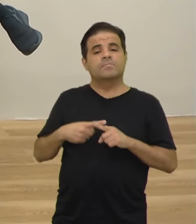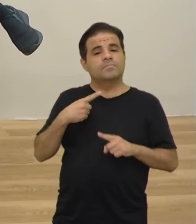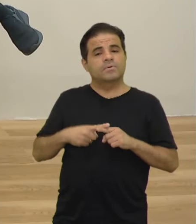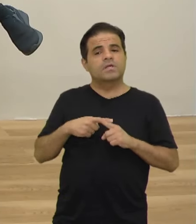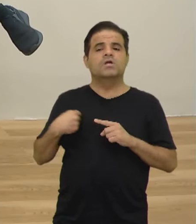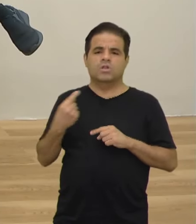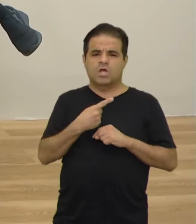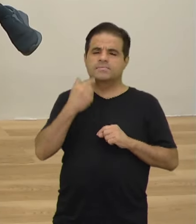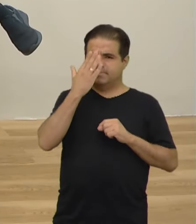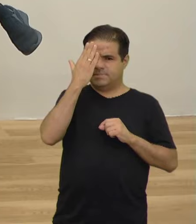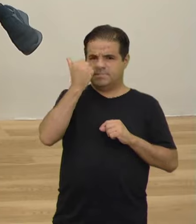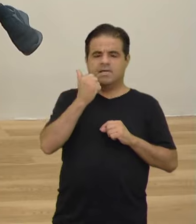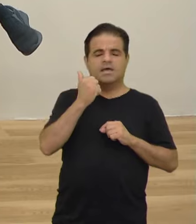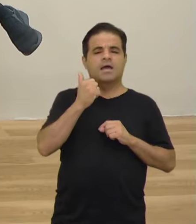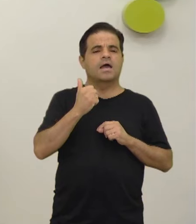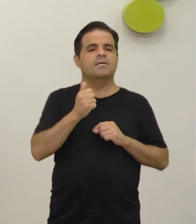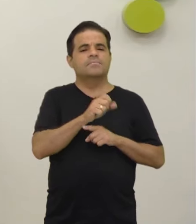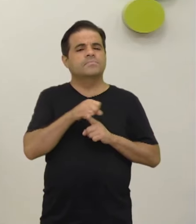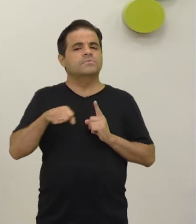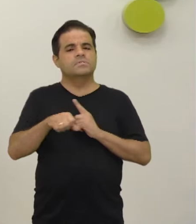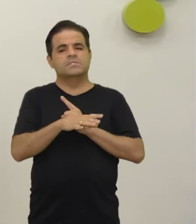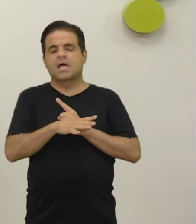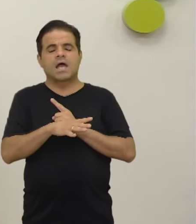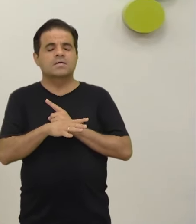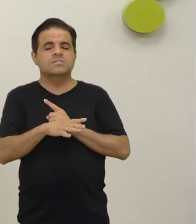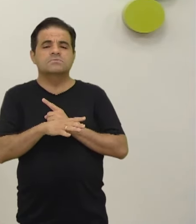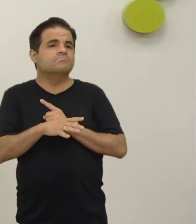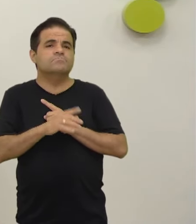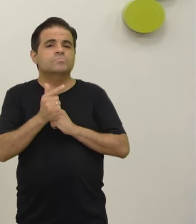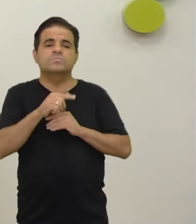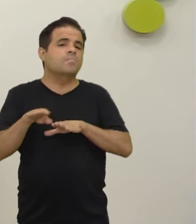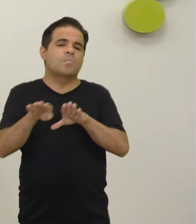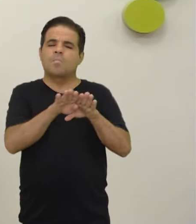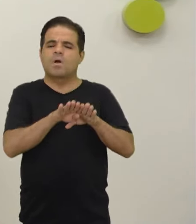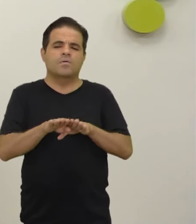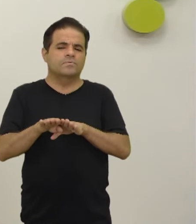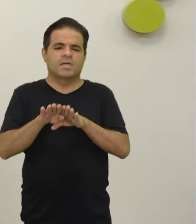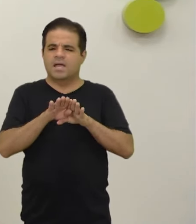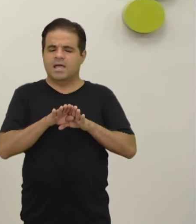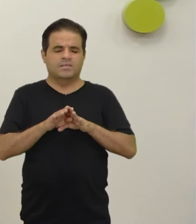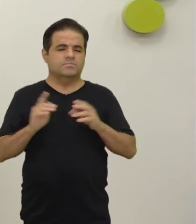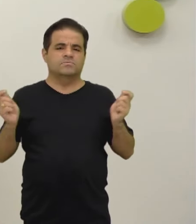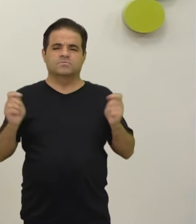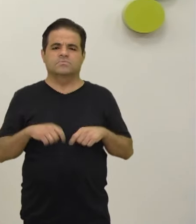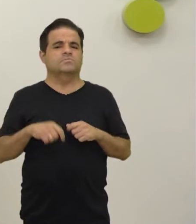gente sabe que na nossa sociedade não existe uma igualdade de condições entre